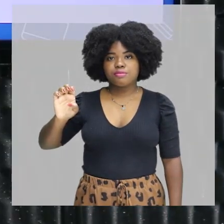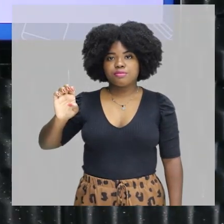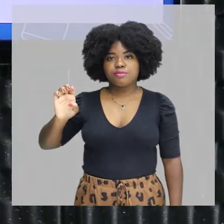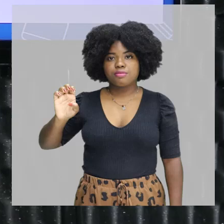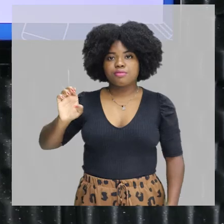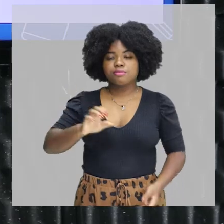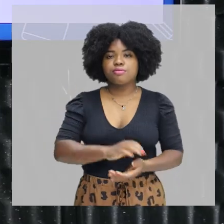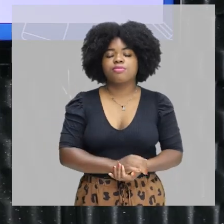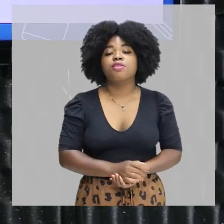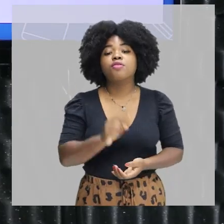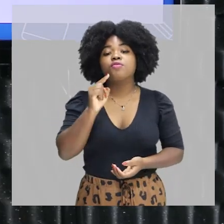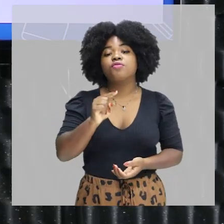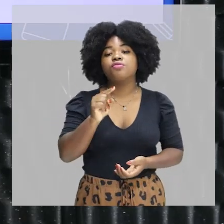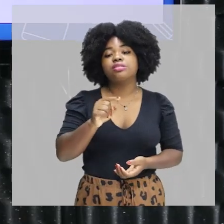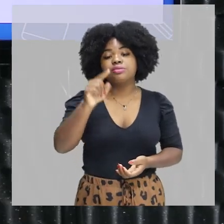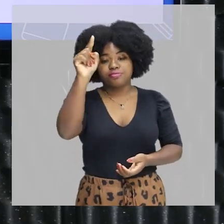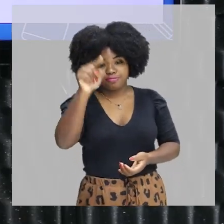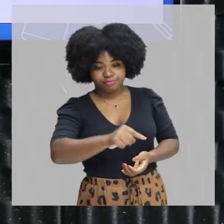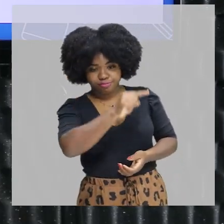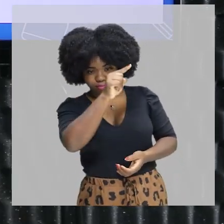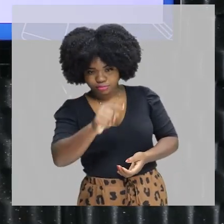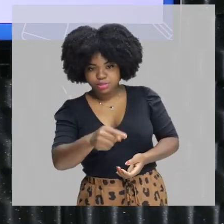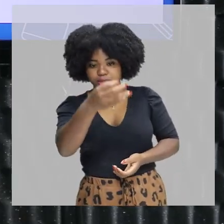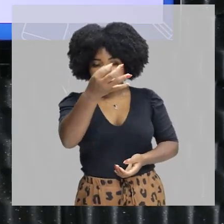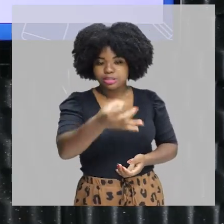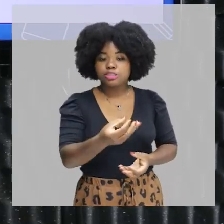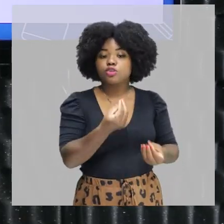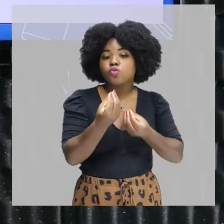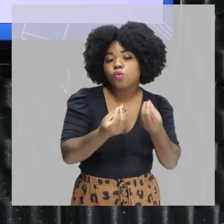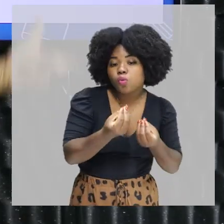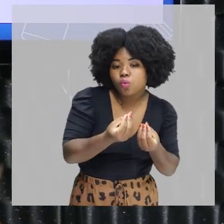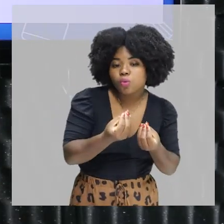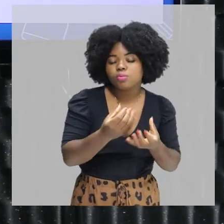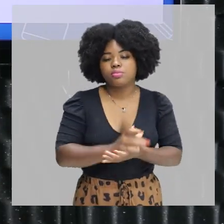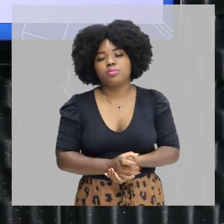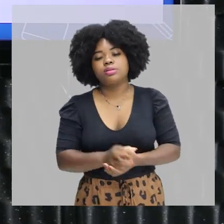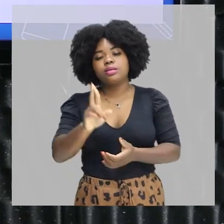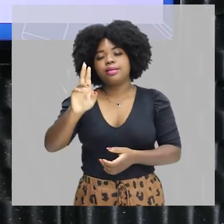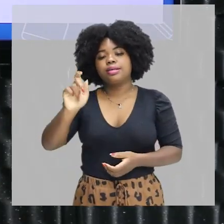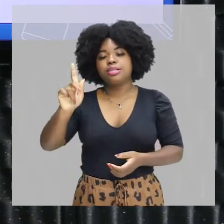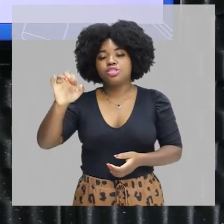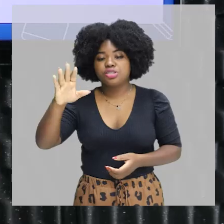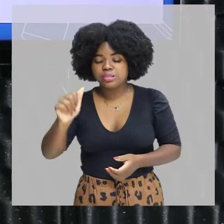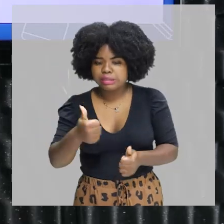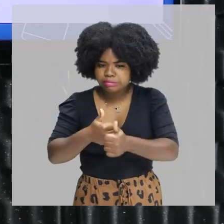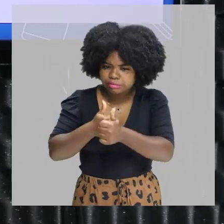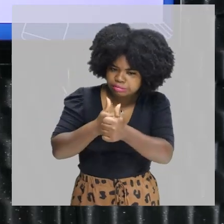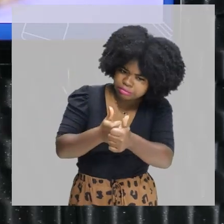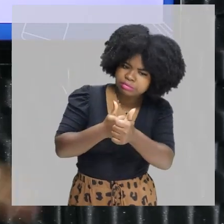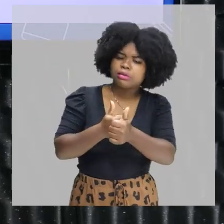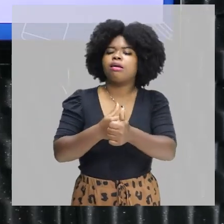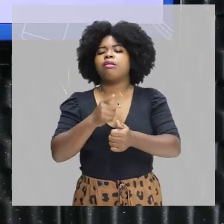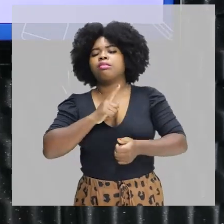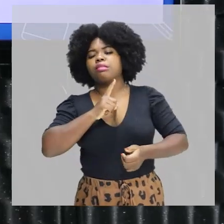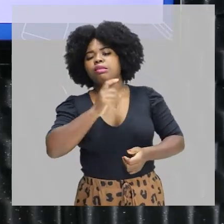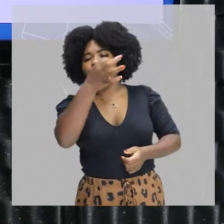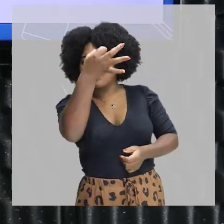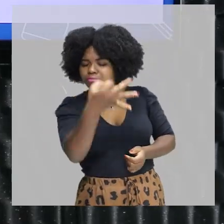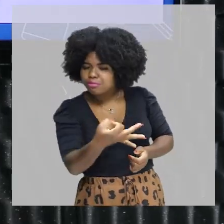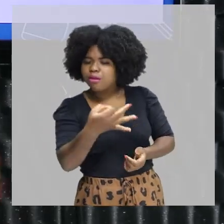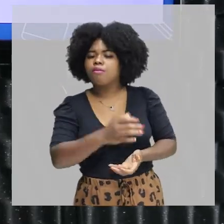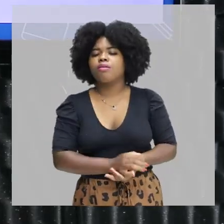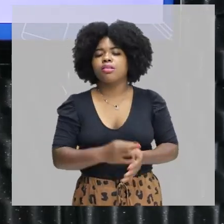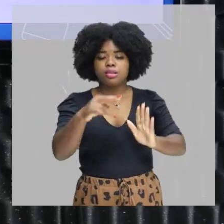prazos. Você vai marcar onde a regência está correta, está de acordo, né? Todas